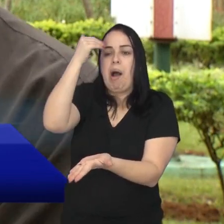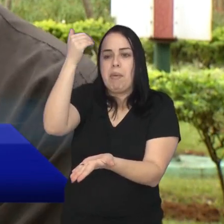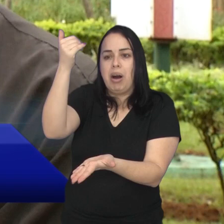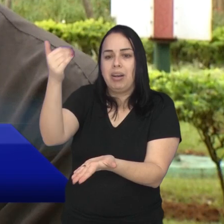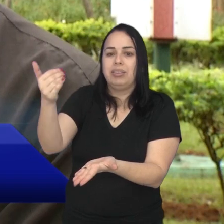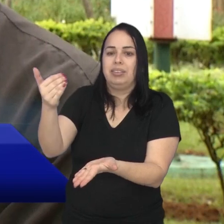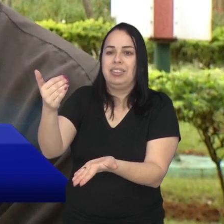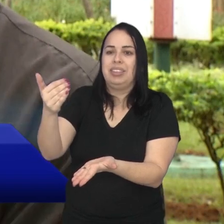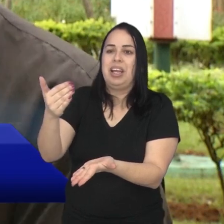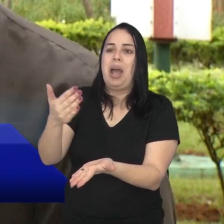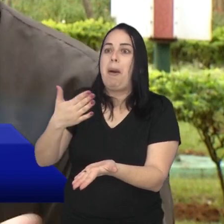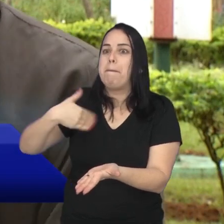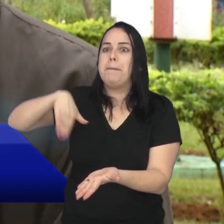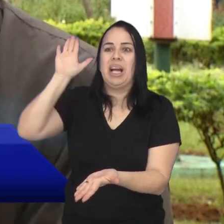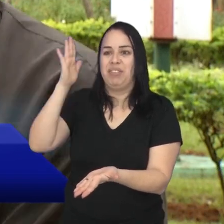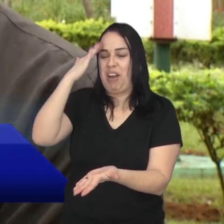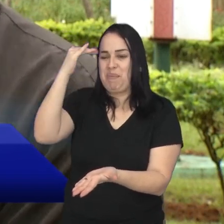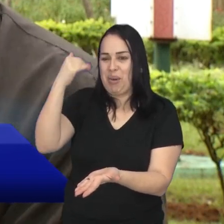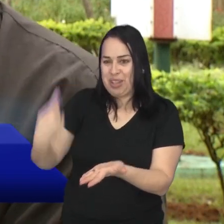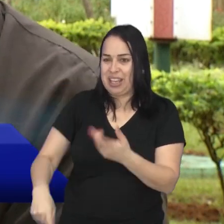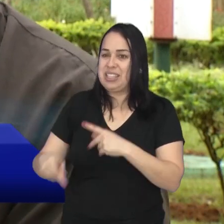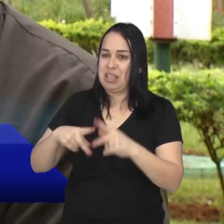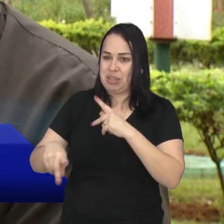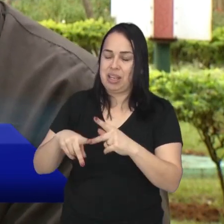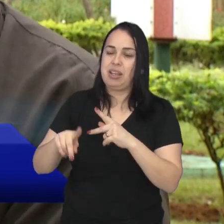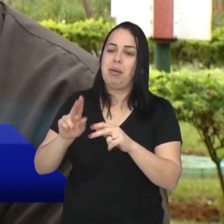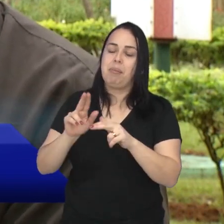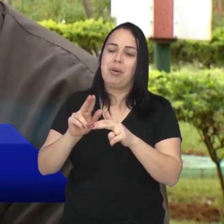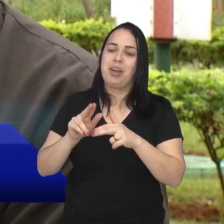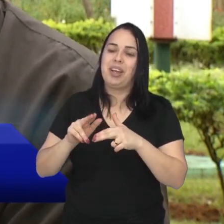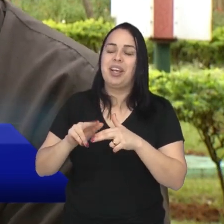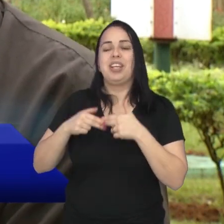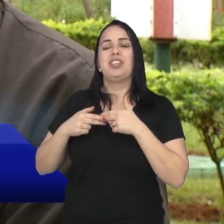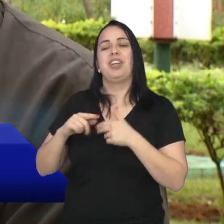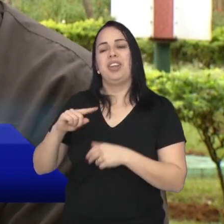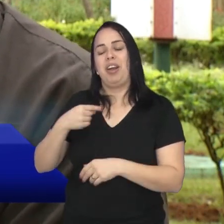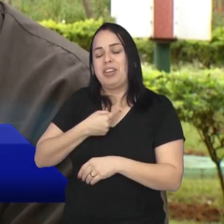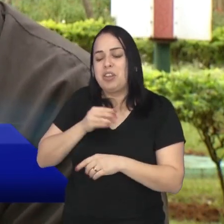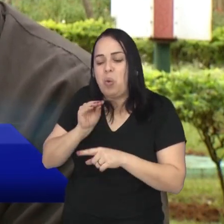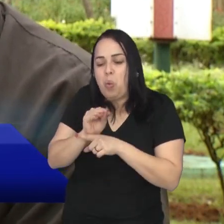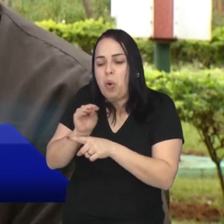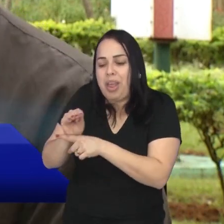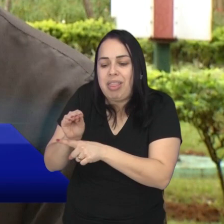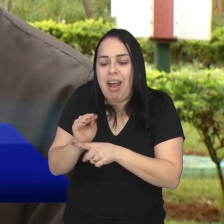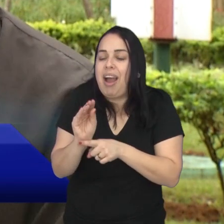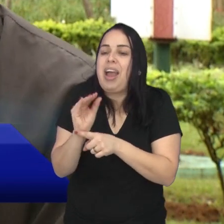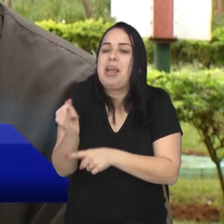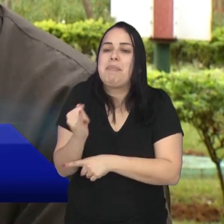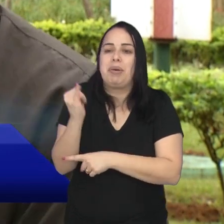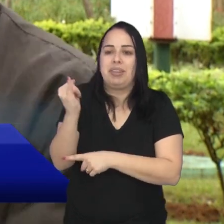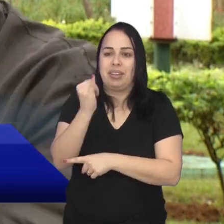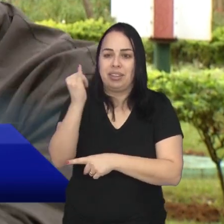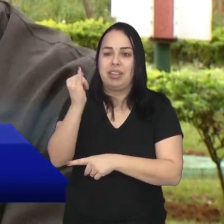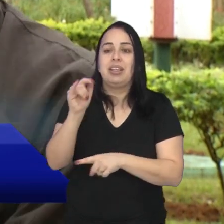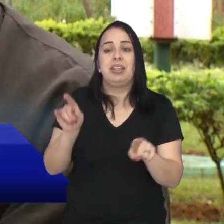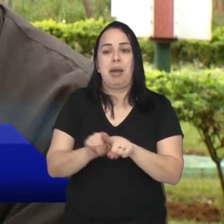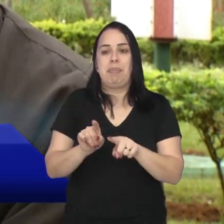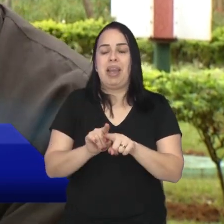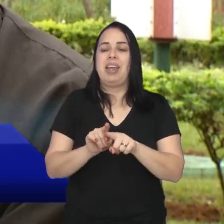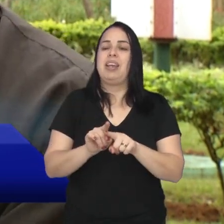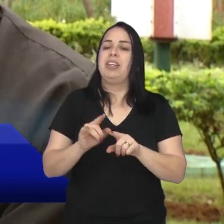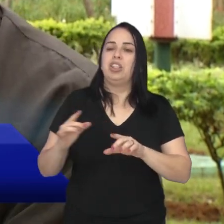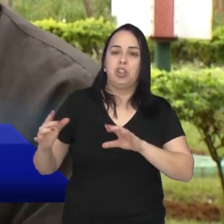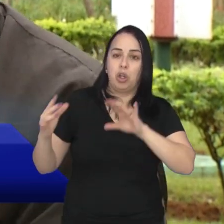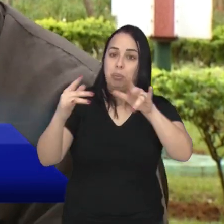muito conhecido na cidade. Eu posso dizer que é o mais conhecido até na cidade. Então, a gente tem um carinho muito importante de mantê-lo bonito e